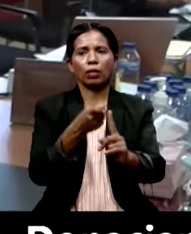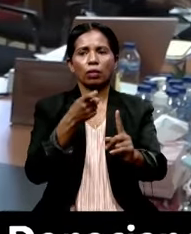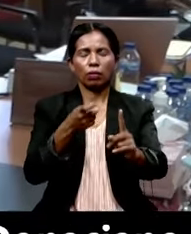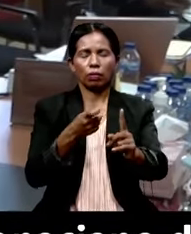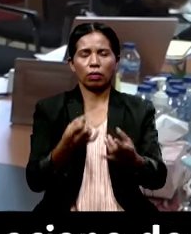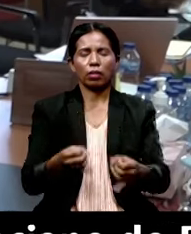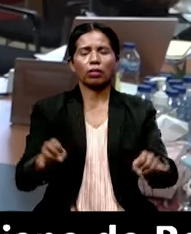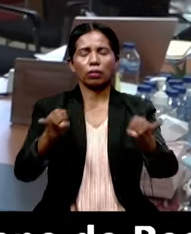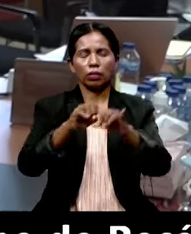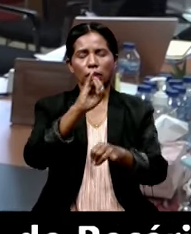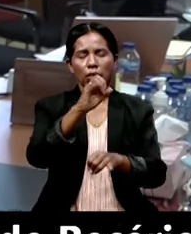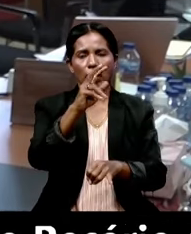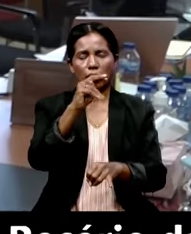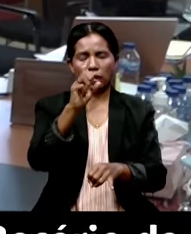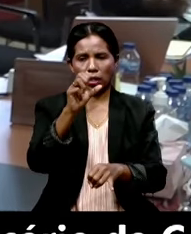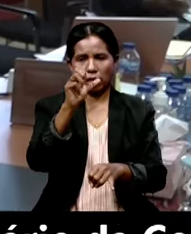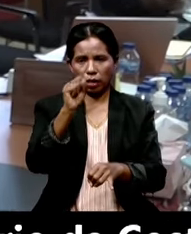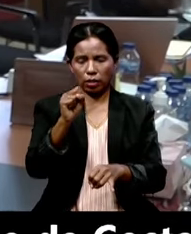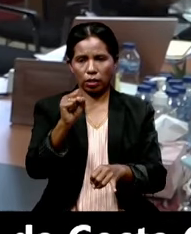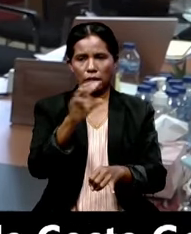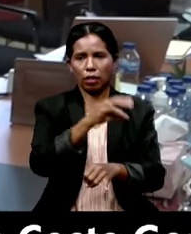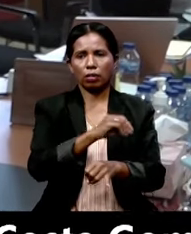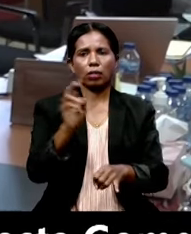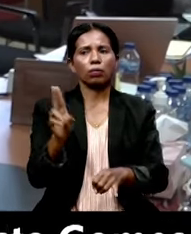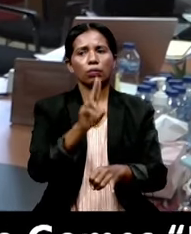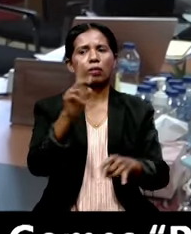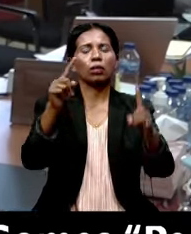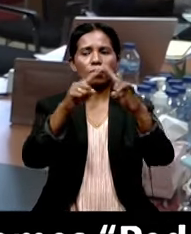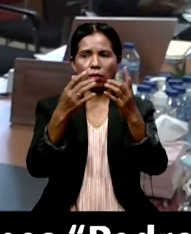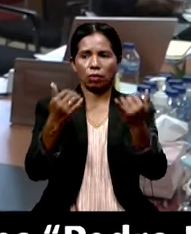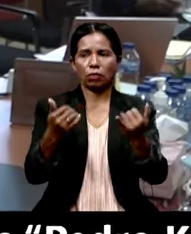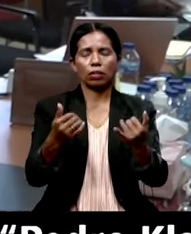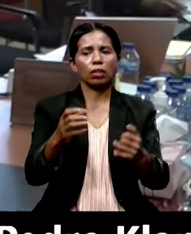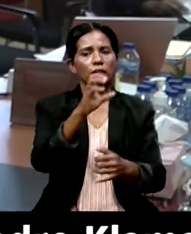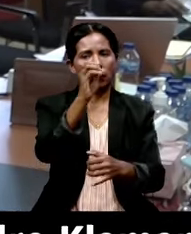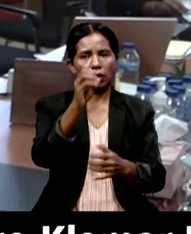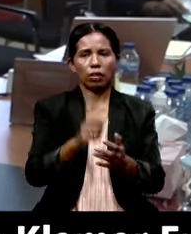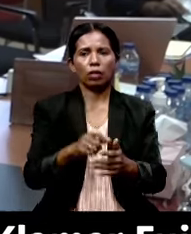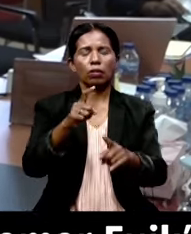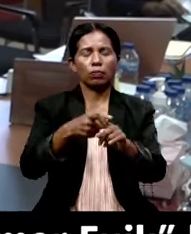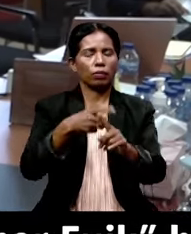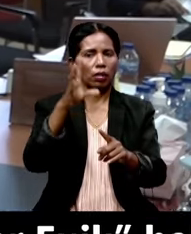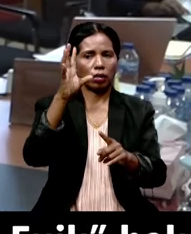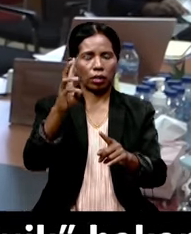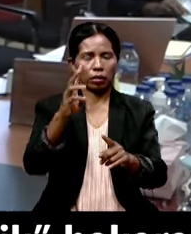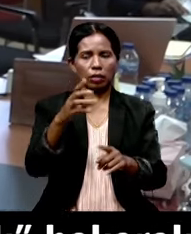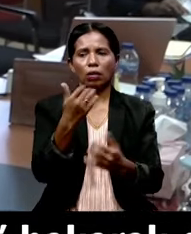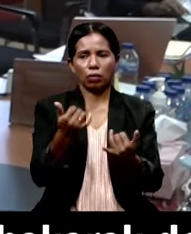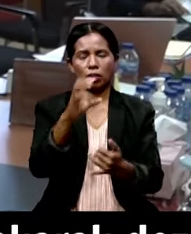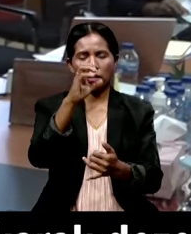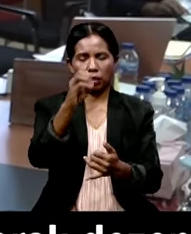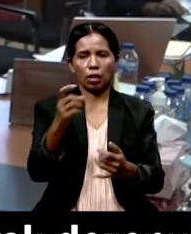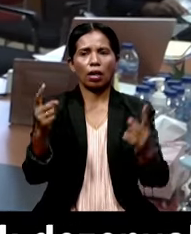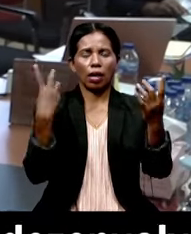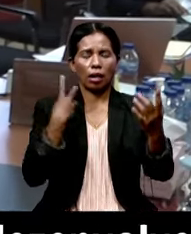Instituto Nacional de Segurança Social, o FRSS, a execução, né, agora nesse zero. Fulano, não, mas zero, mas bem, hoje, a minha mãe